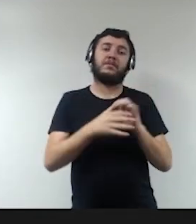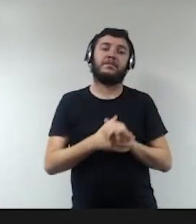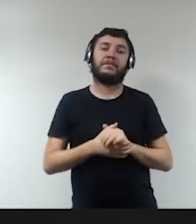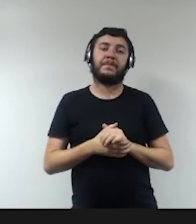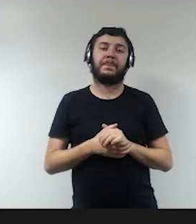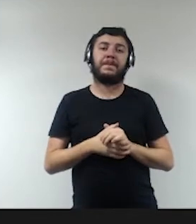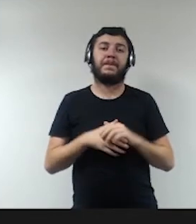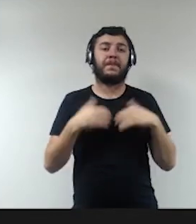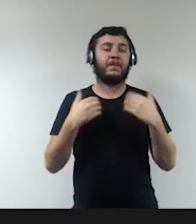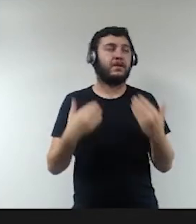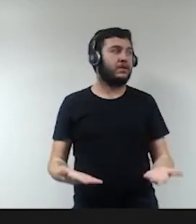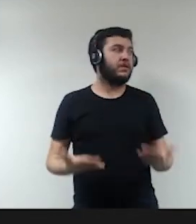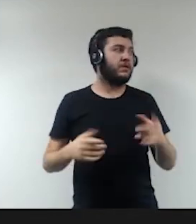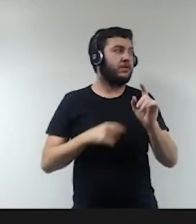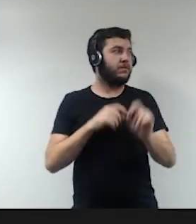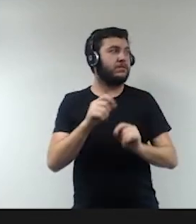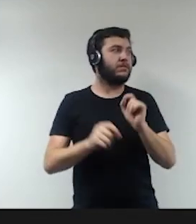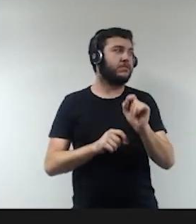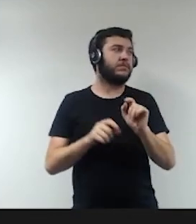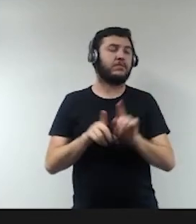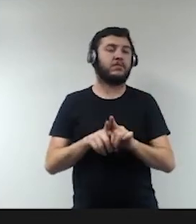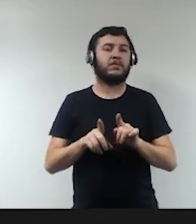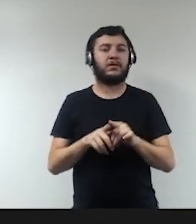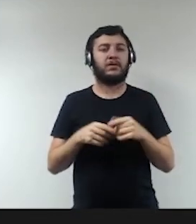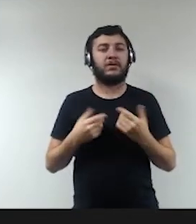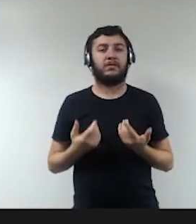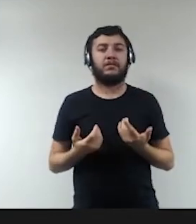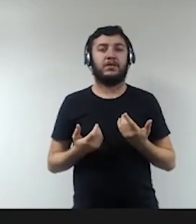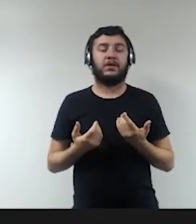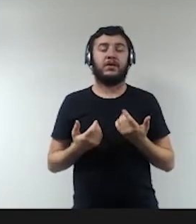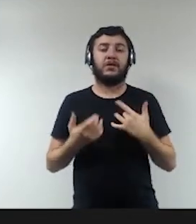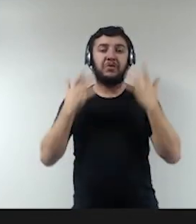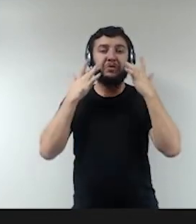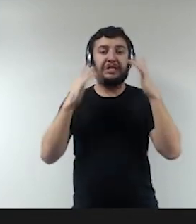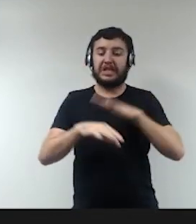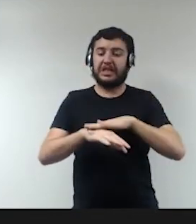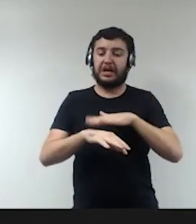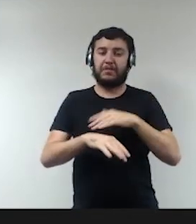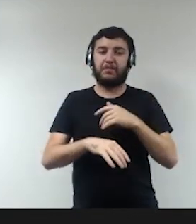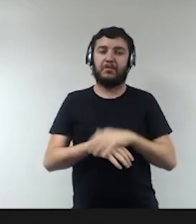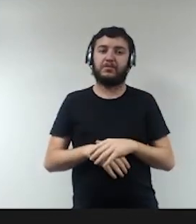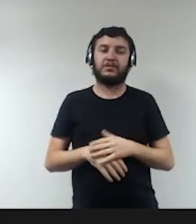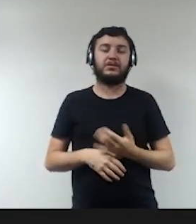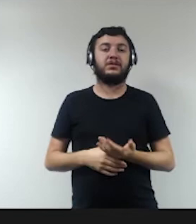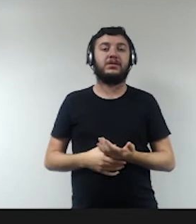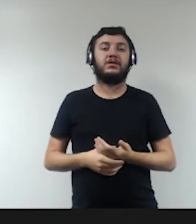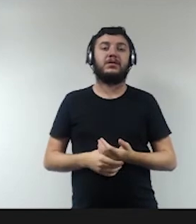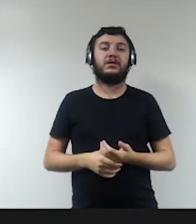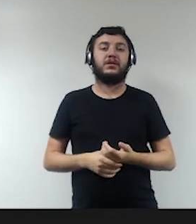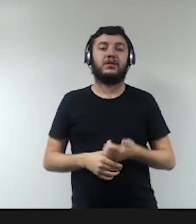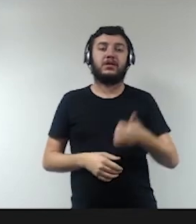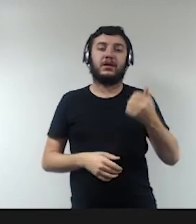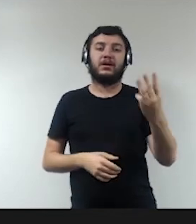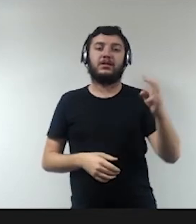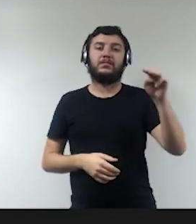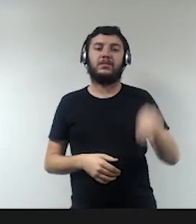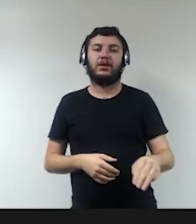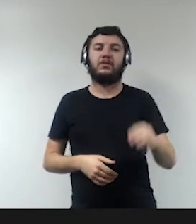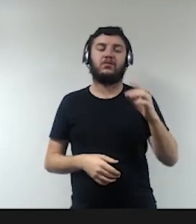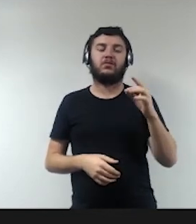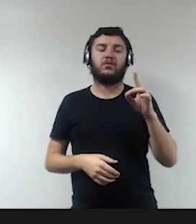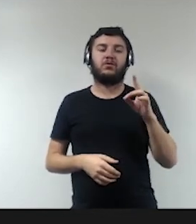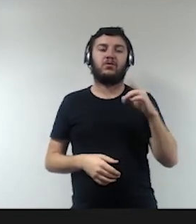meu tempo, porque eu estou com o celular. Já estamos com uns 13 minutos, doutora. Então vou